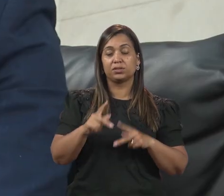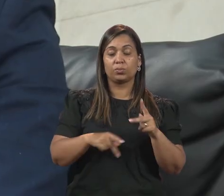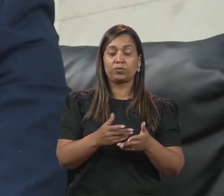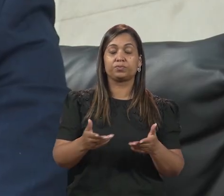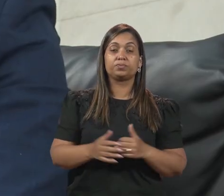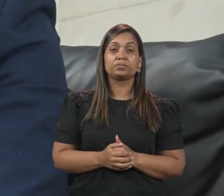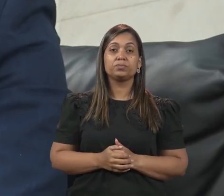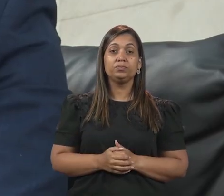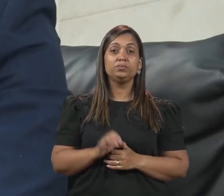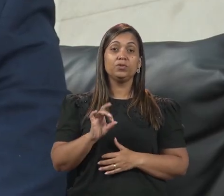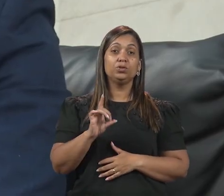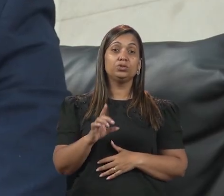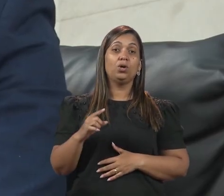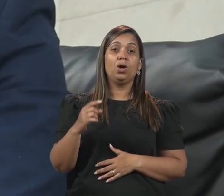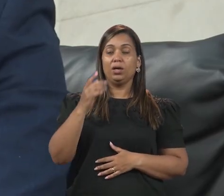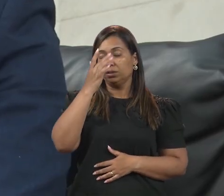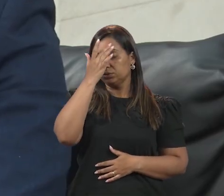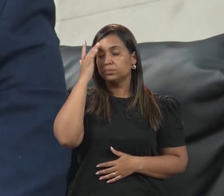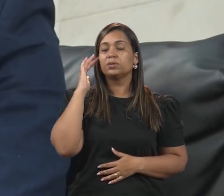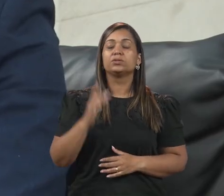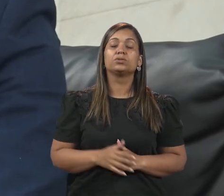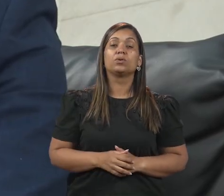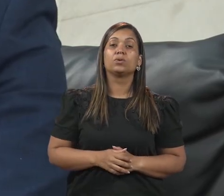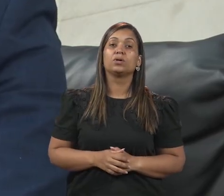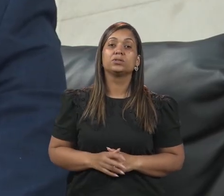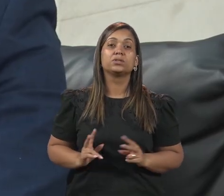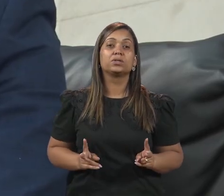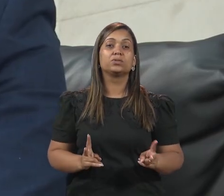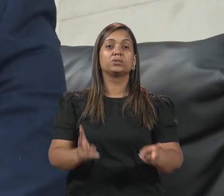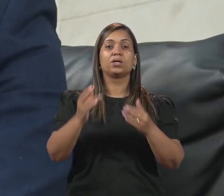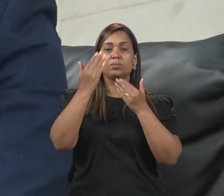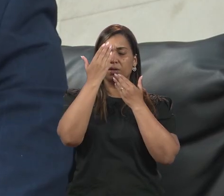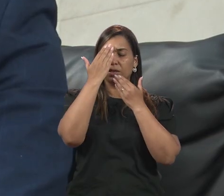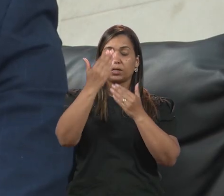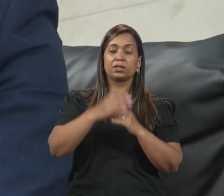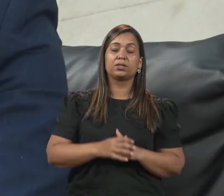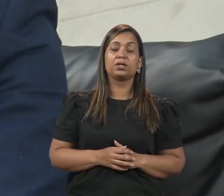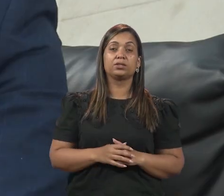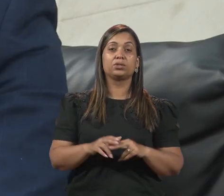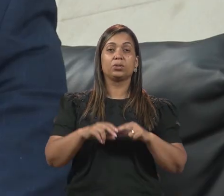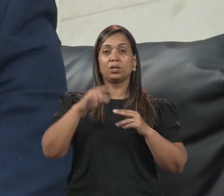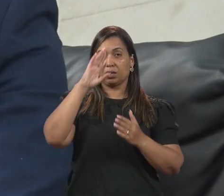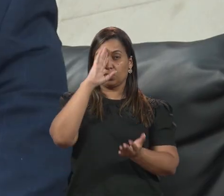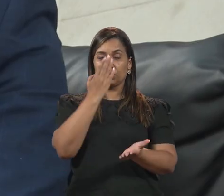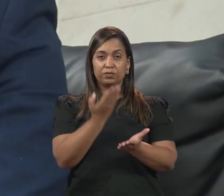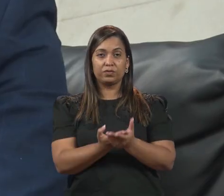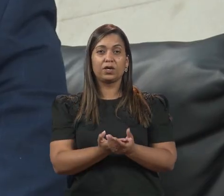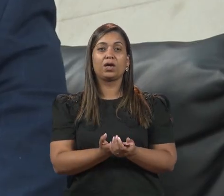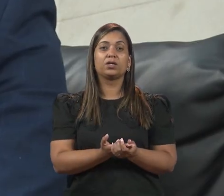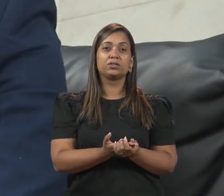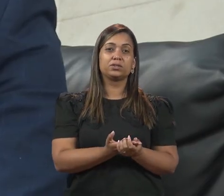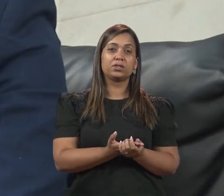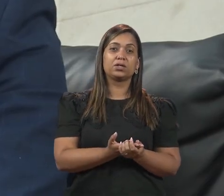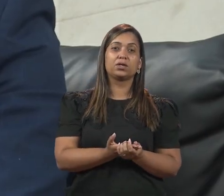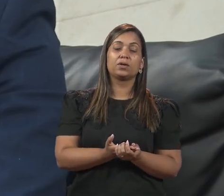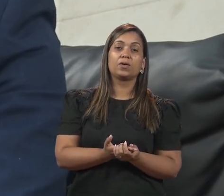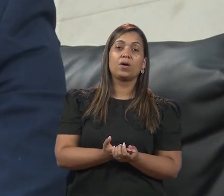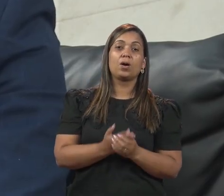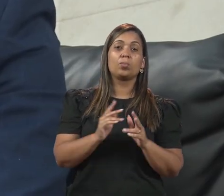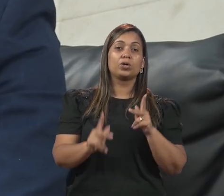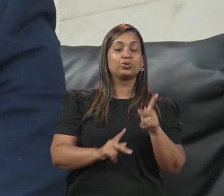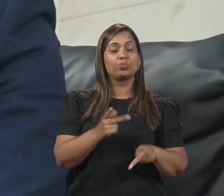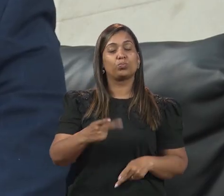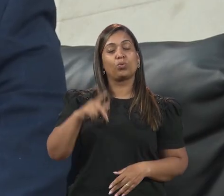só os nossos eleitores, a que eu sempre agradeço pela confiança depositada na urna, mas a